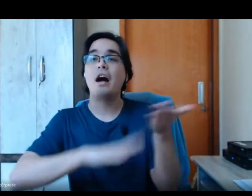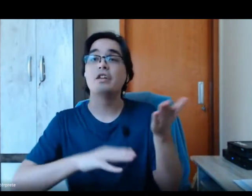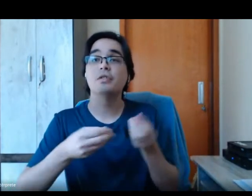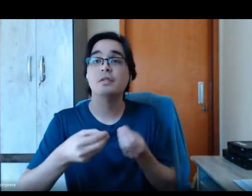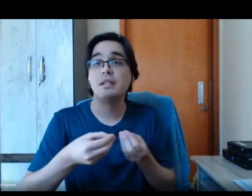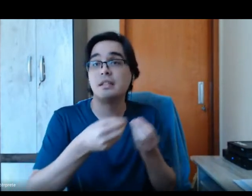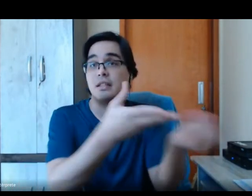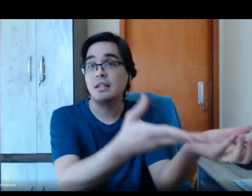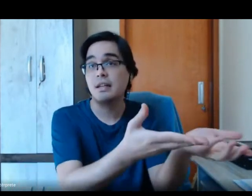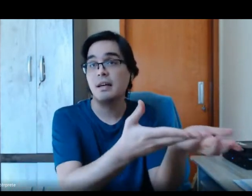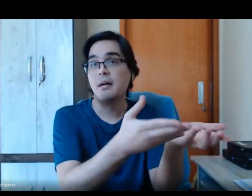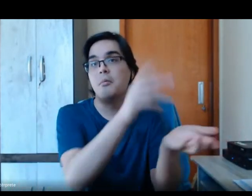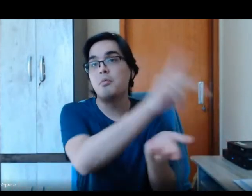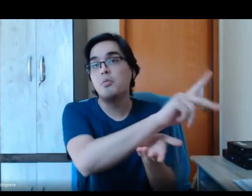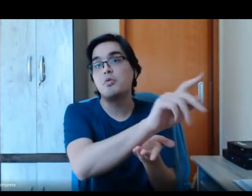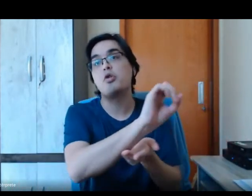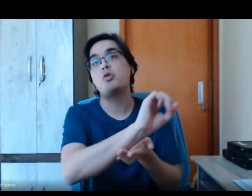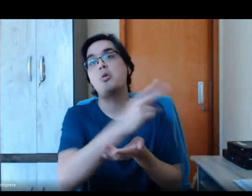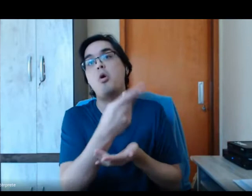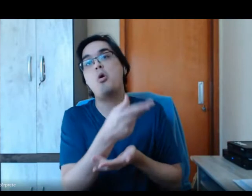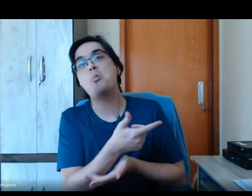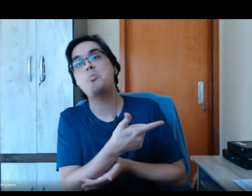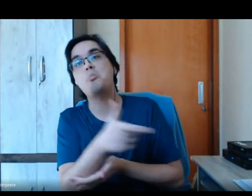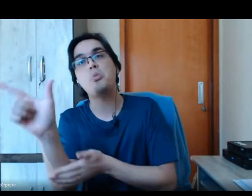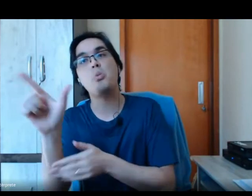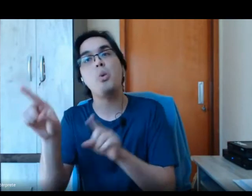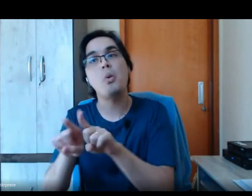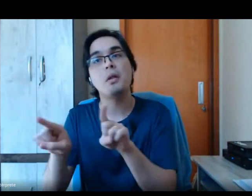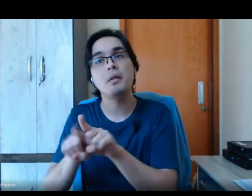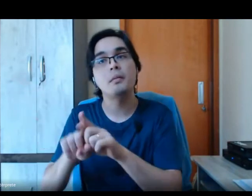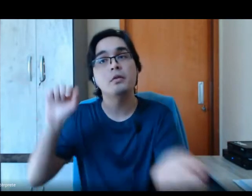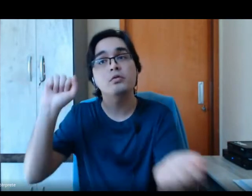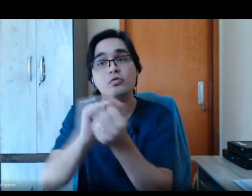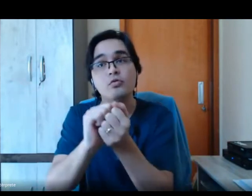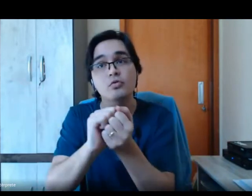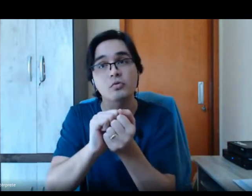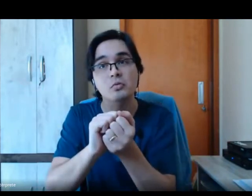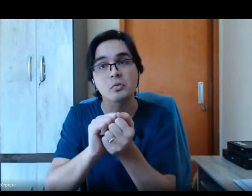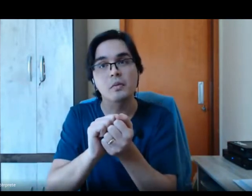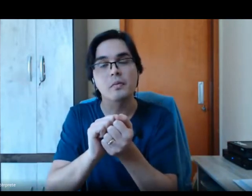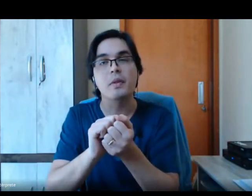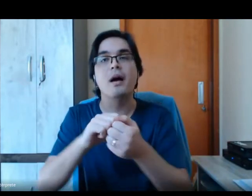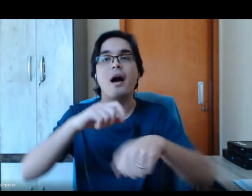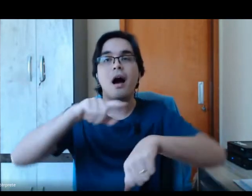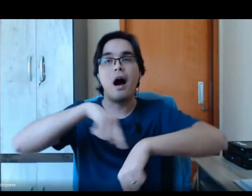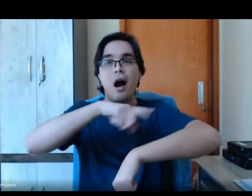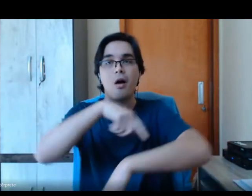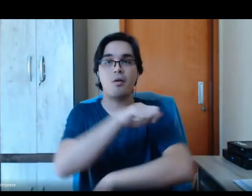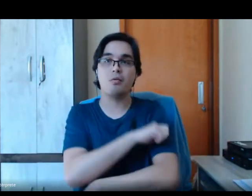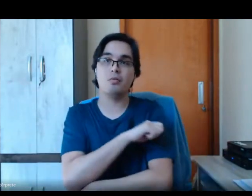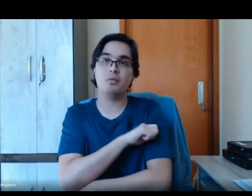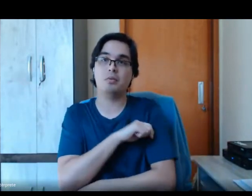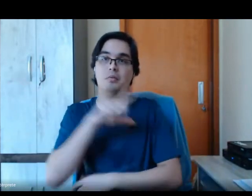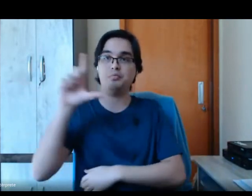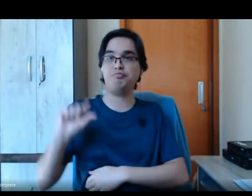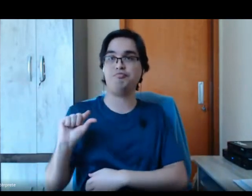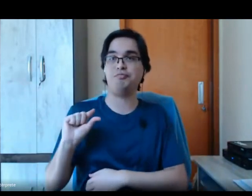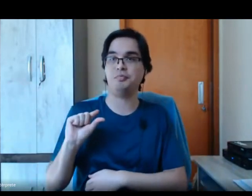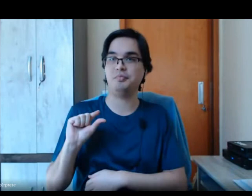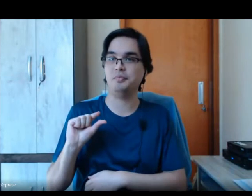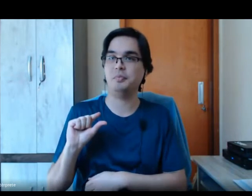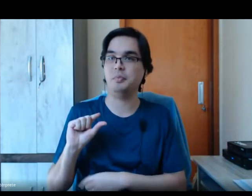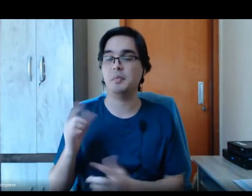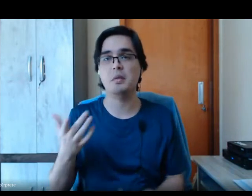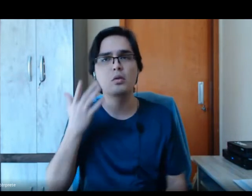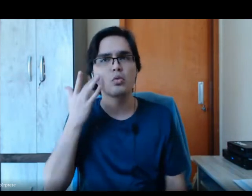levar... vai ter 8 horas de disponibilidade para o aluno por semana. Porém, o tópico